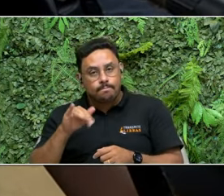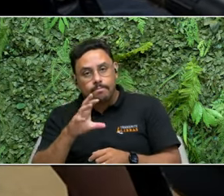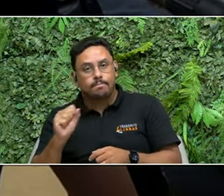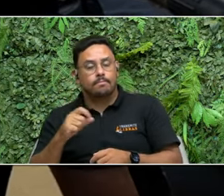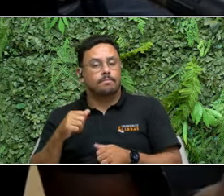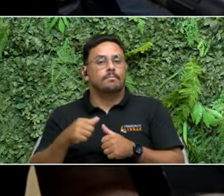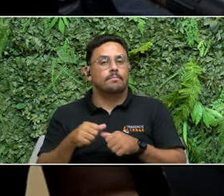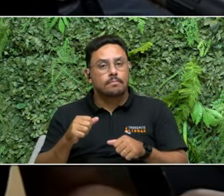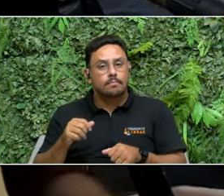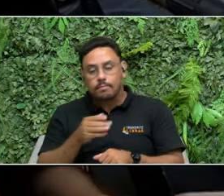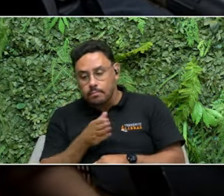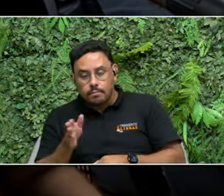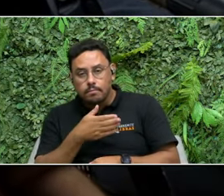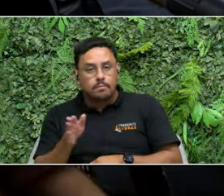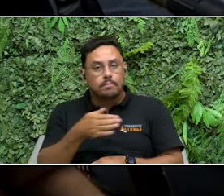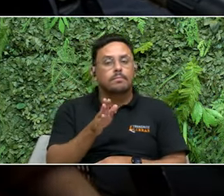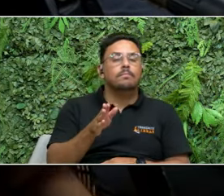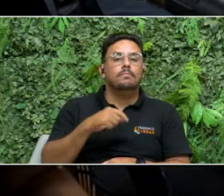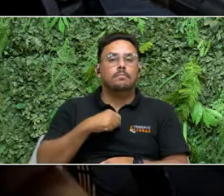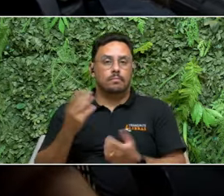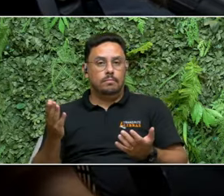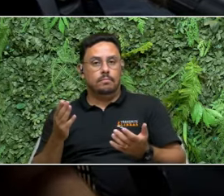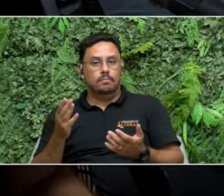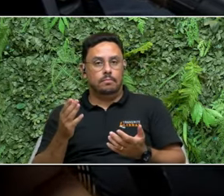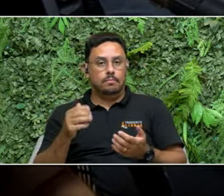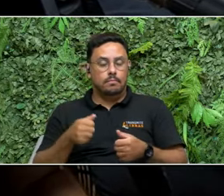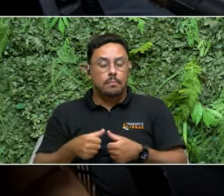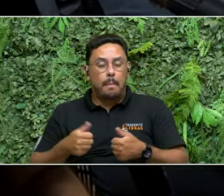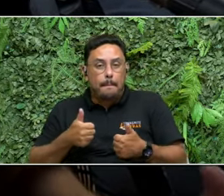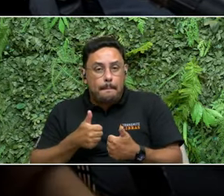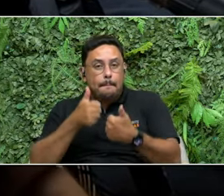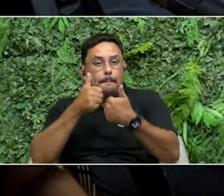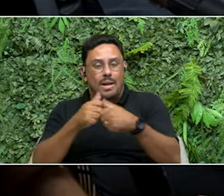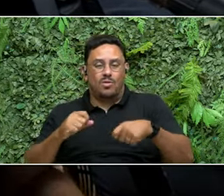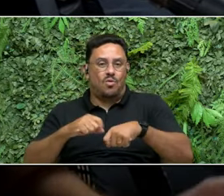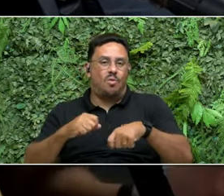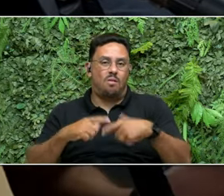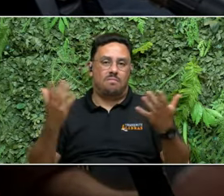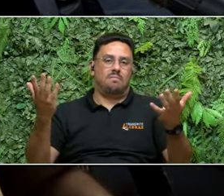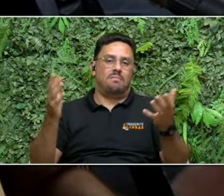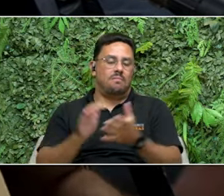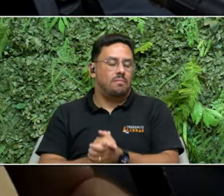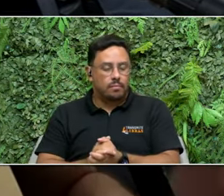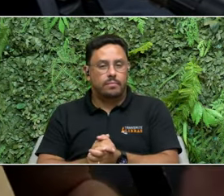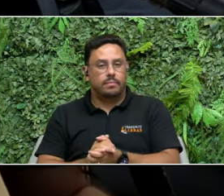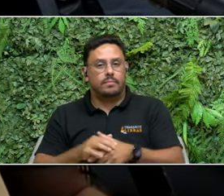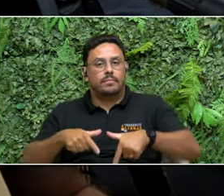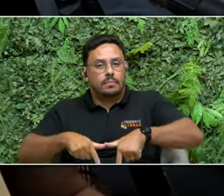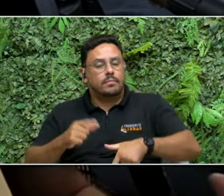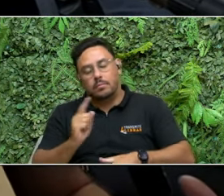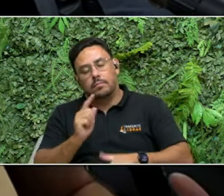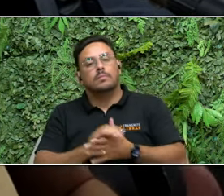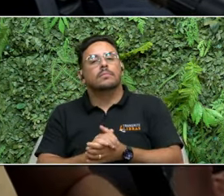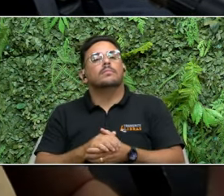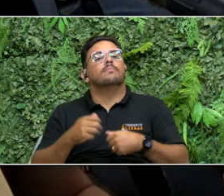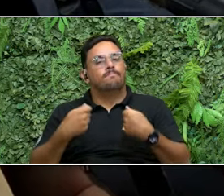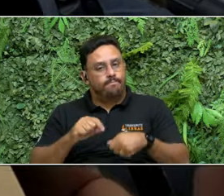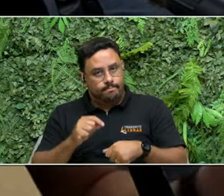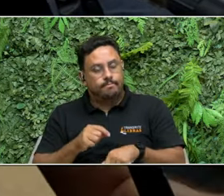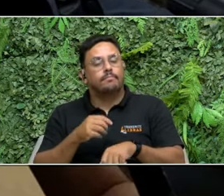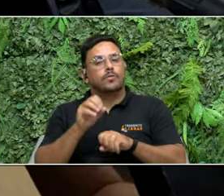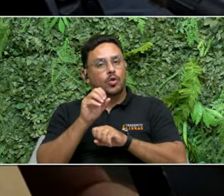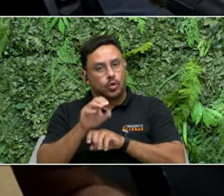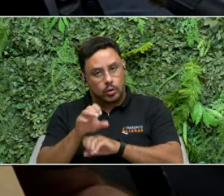aqui na defesa tentar driblar o Mateus Pereira na saída de bola menos é menos Calma Vamos jogar vamos zagueira tudo bem que o